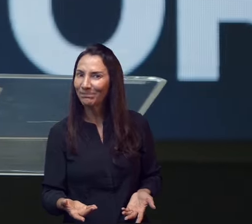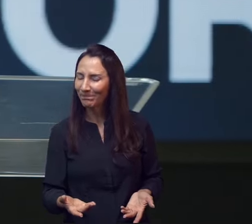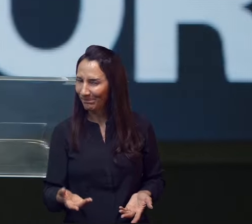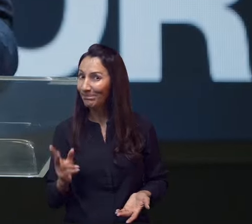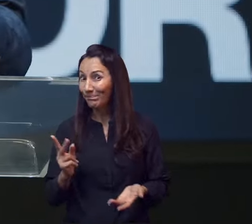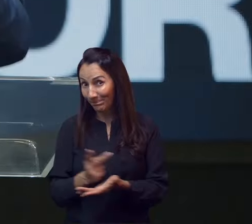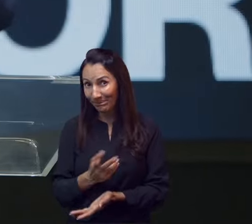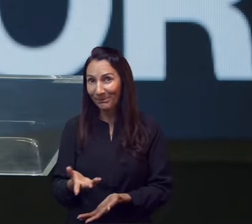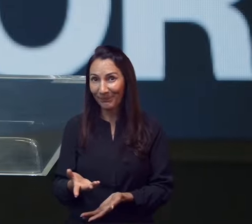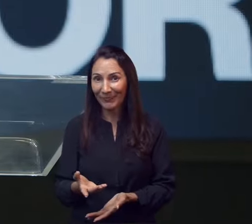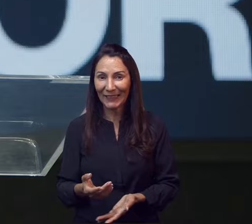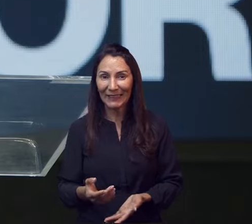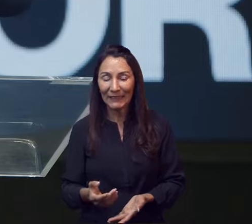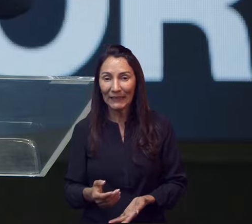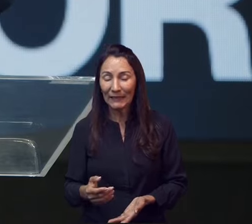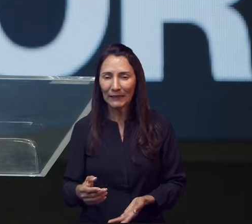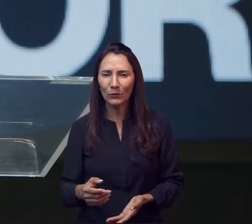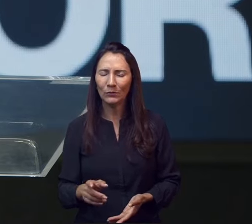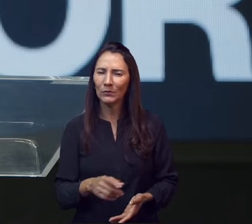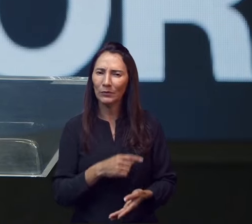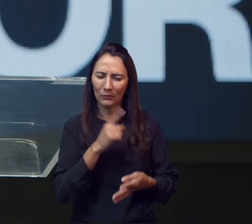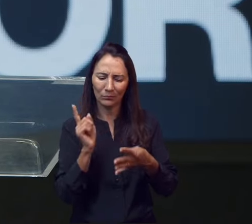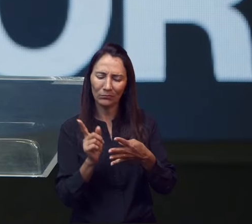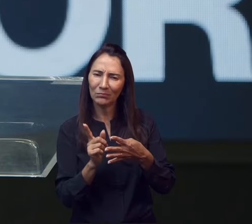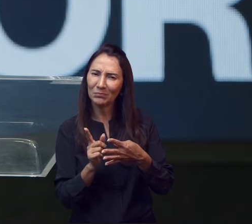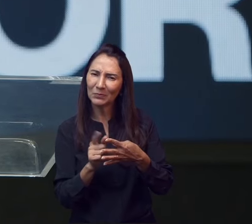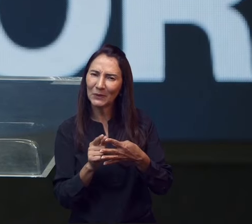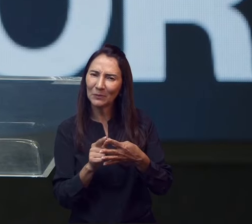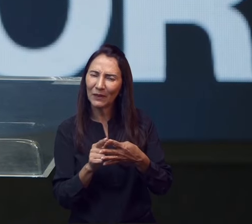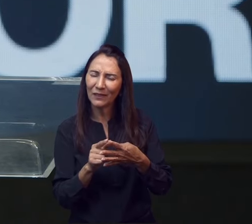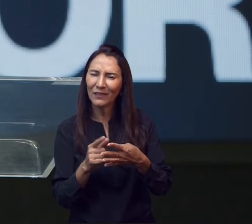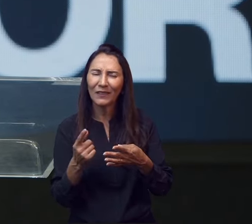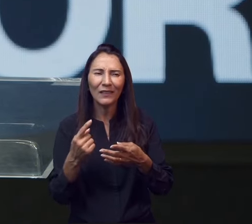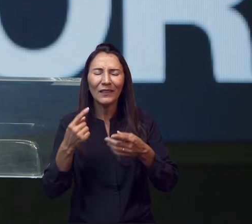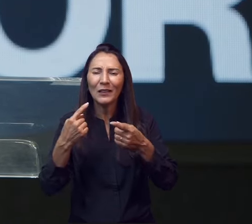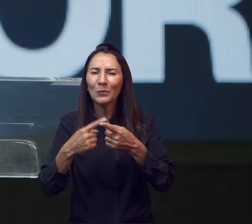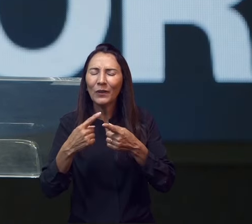então a primeira coisa porque repartir